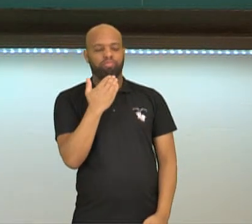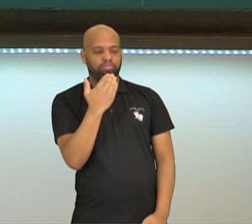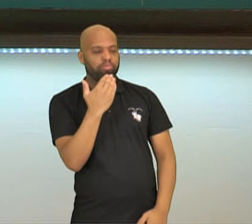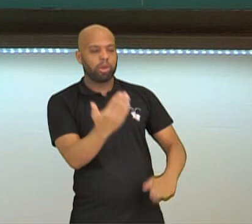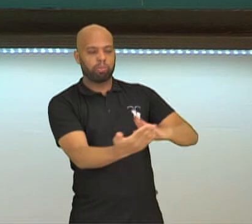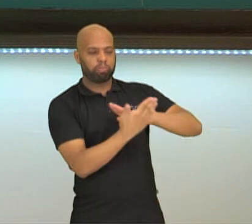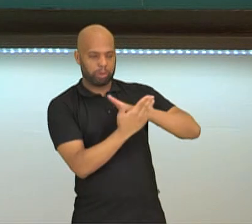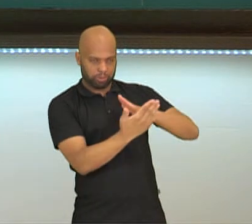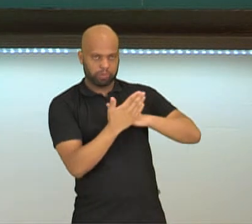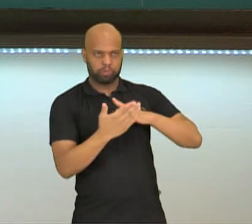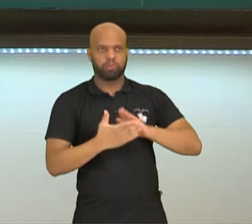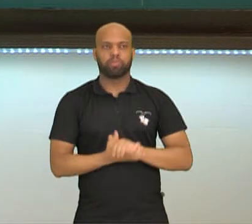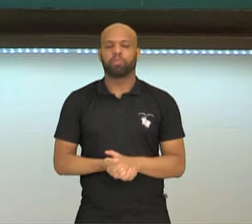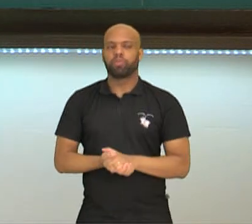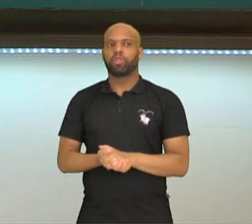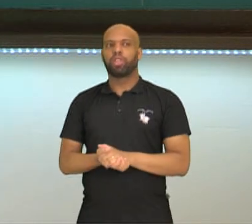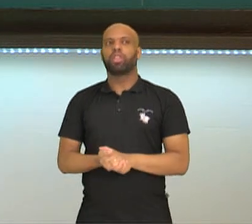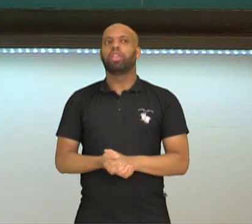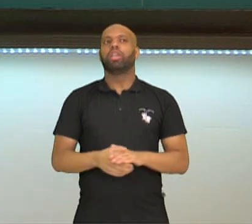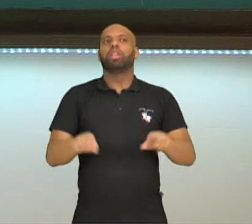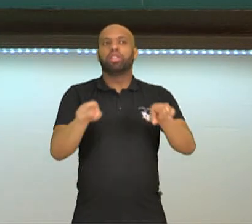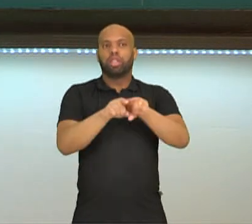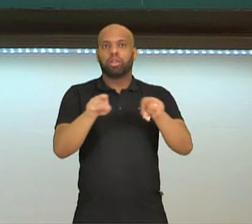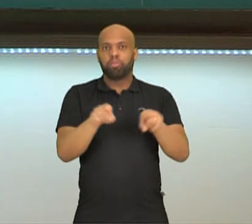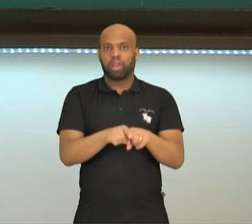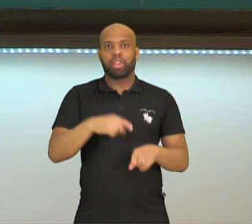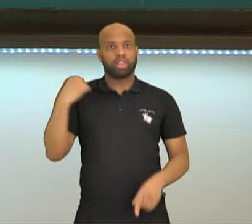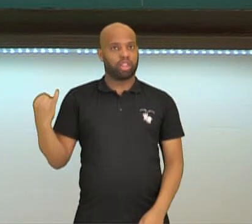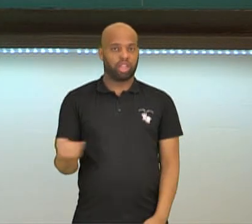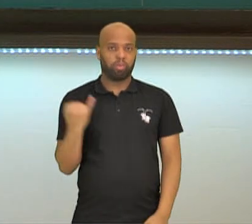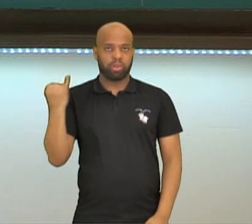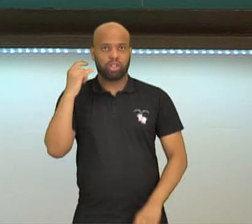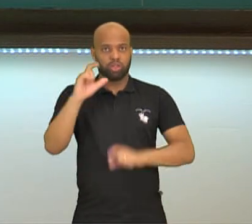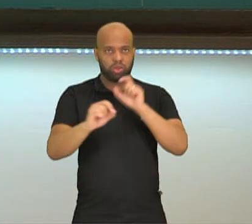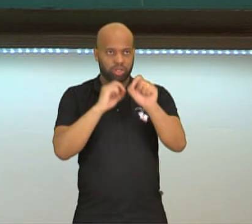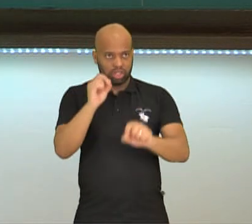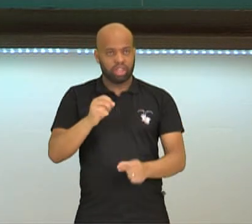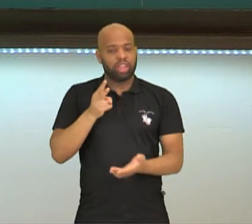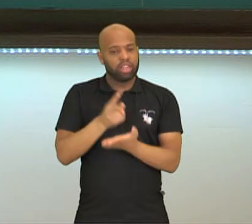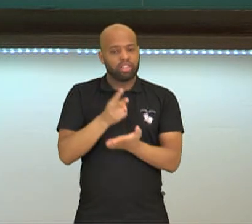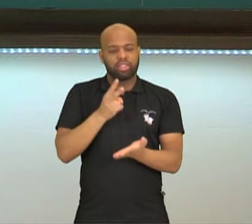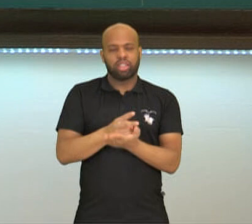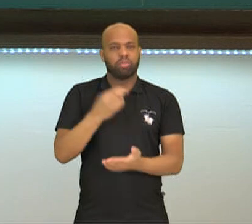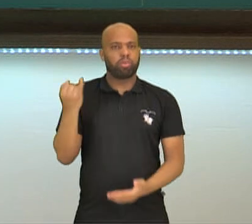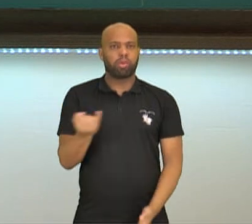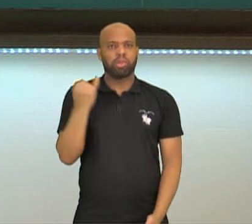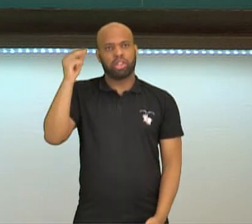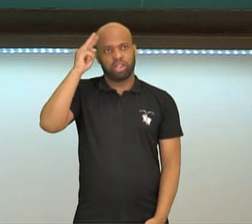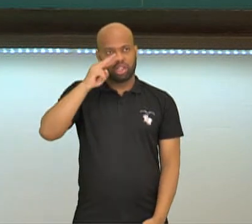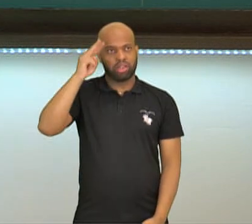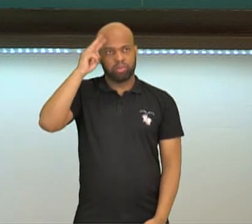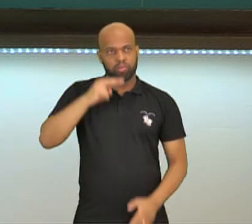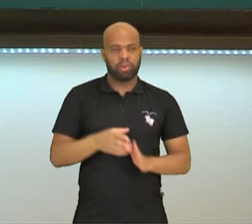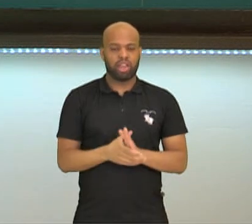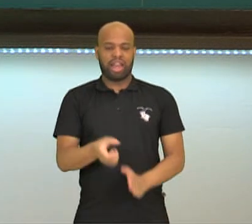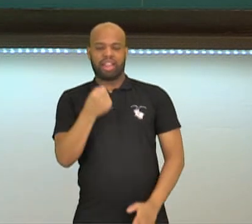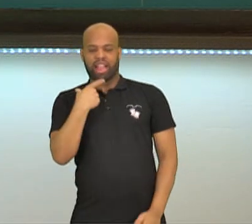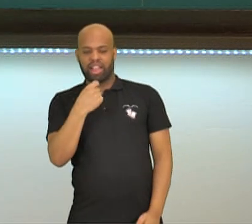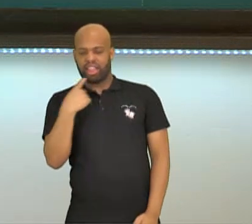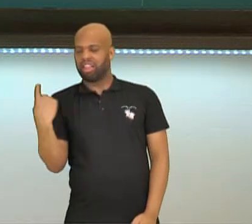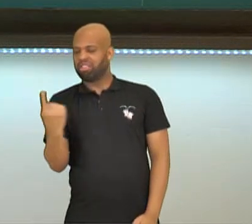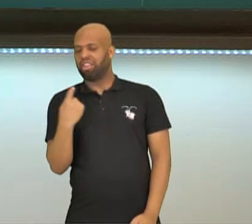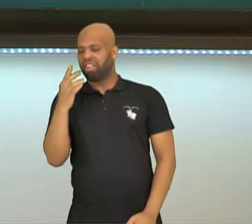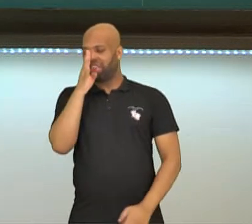atendimento médico, tá? E claro, fundamental lembrar sempre disso, não se